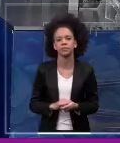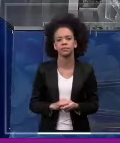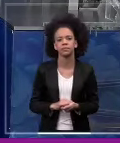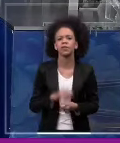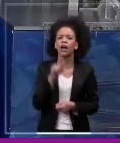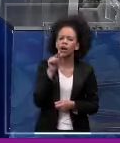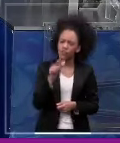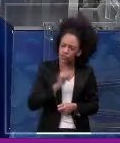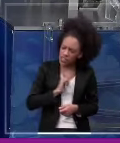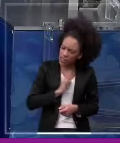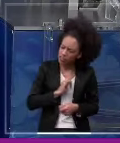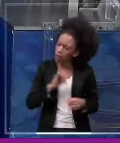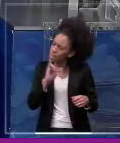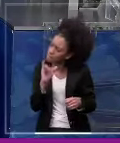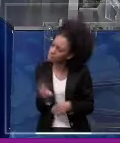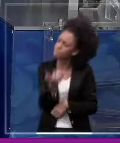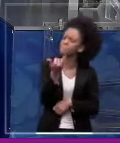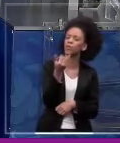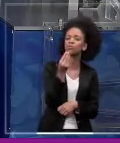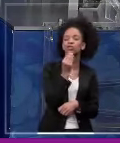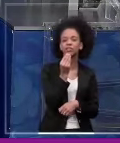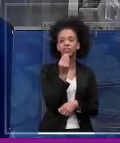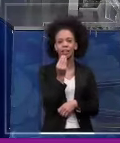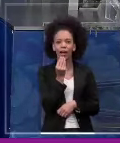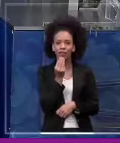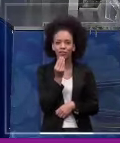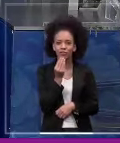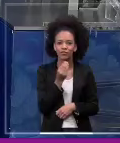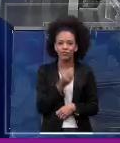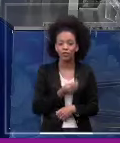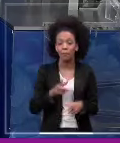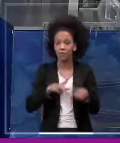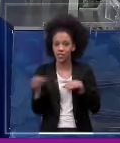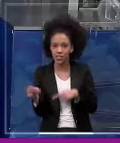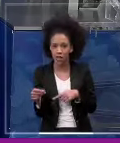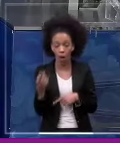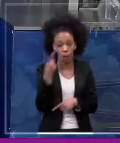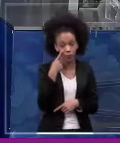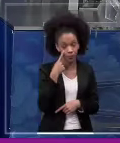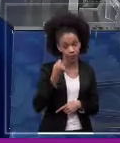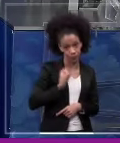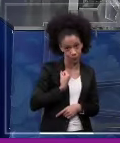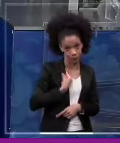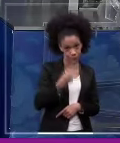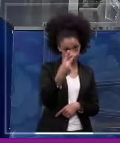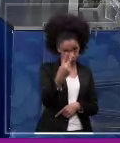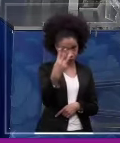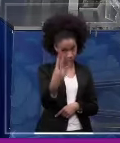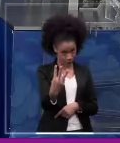Você tem muitas chances de ganhar na Loto Fácil. Bola verde, número 23.